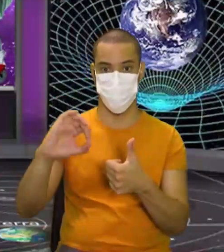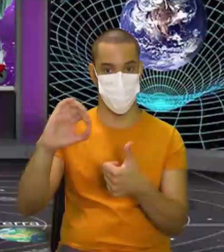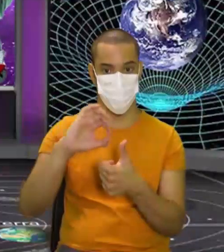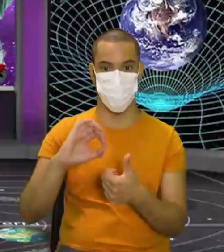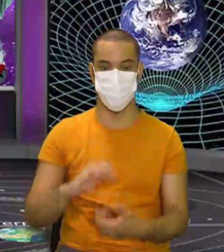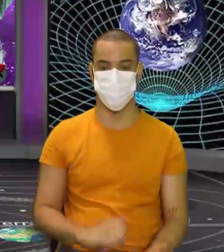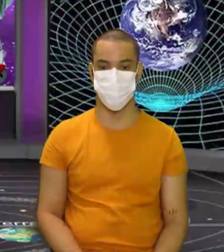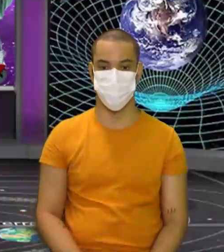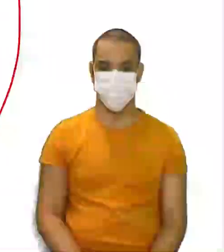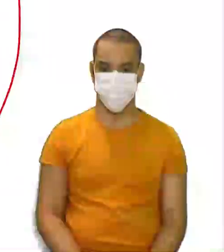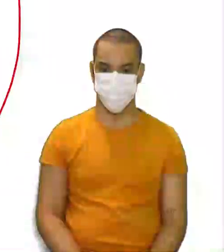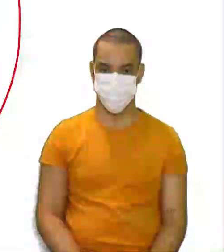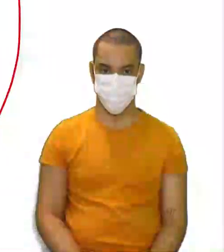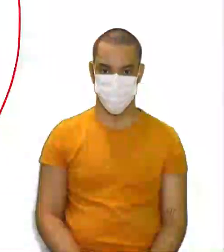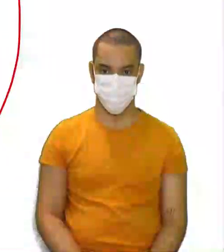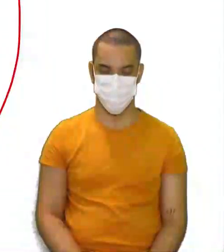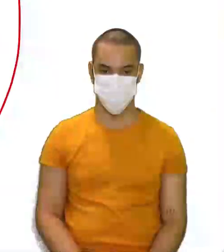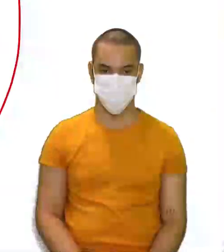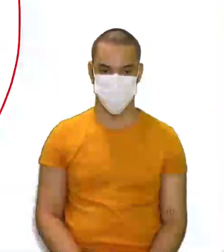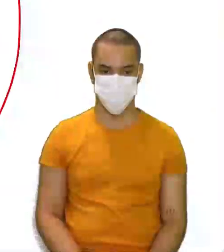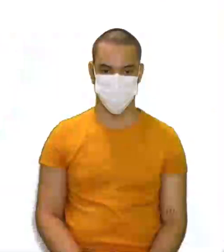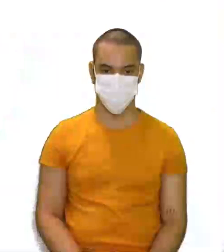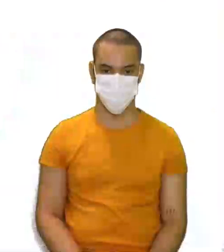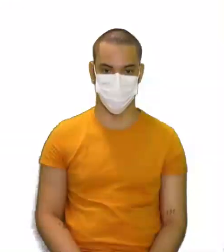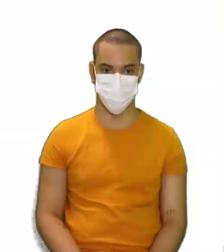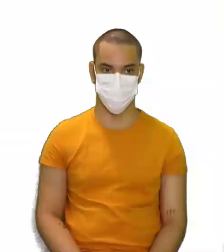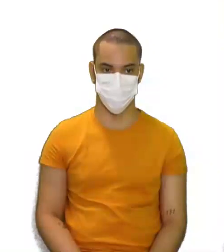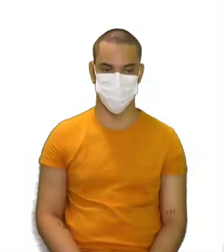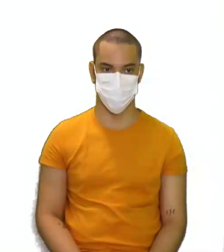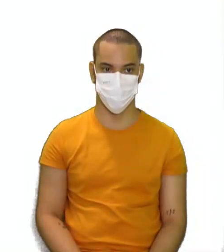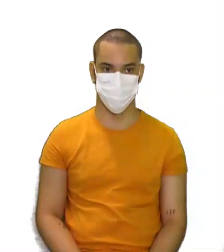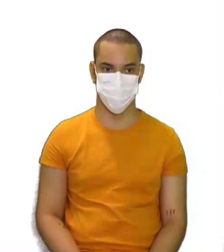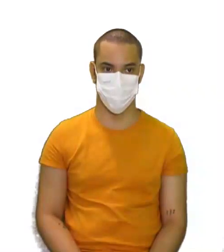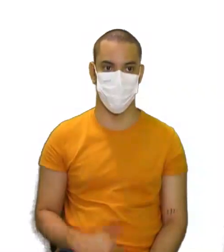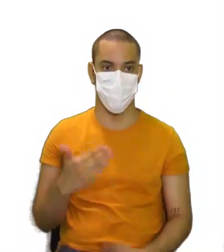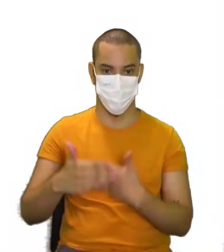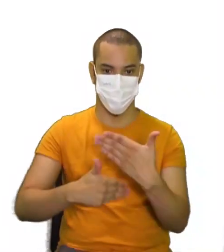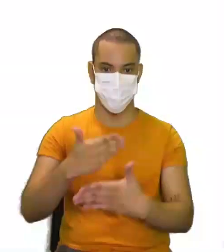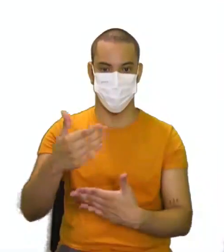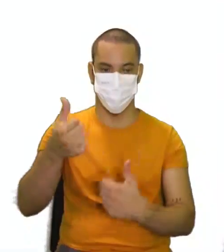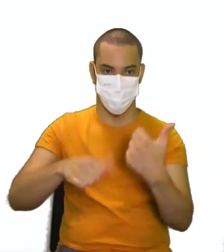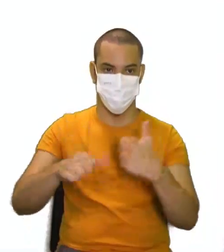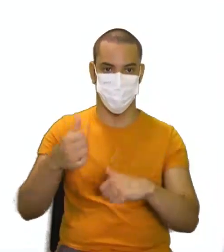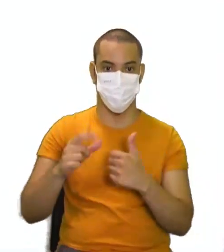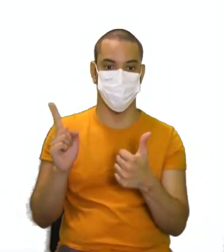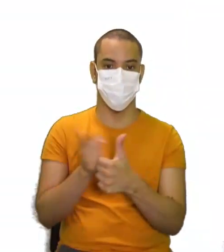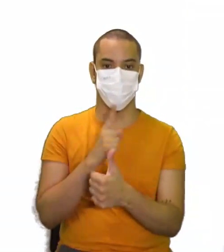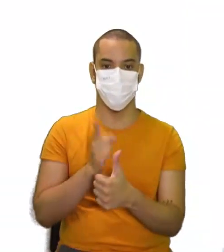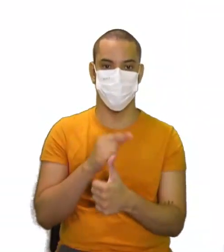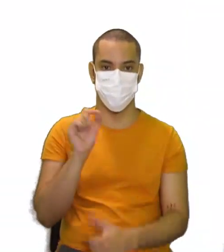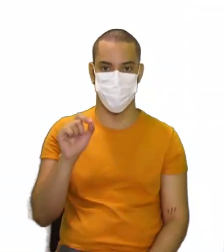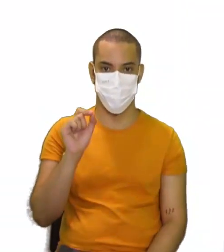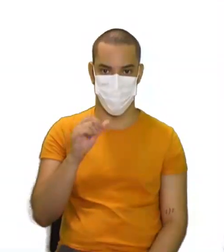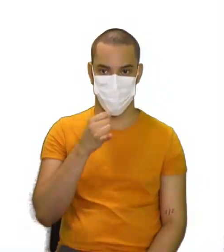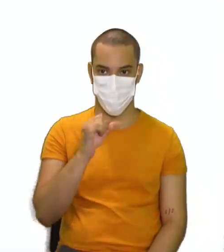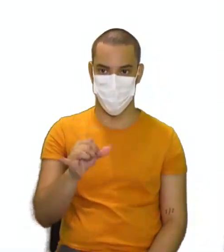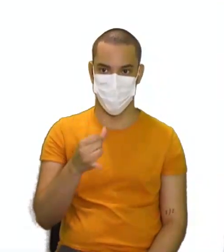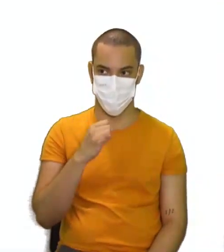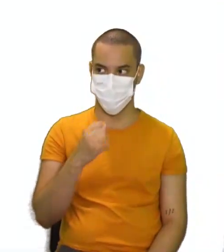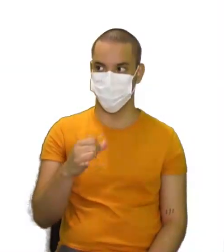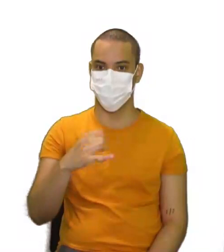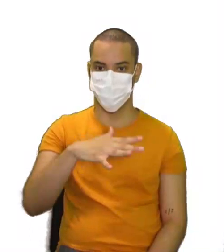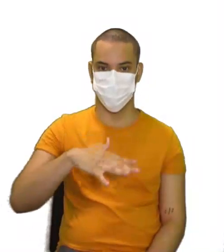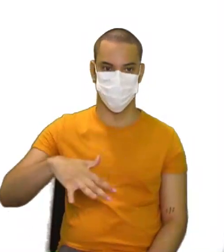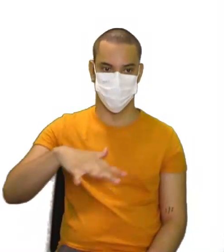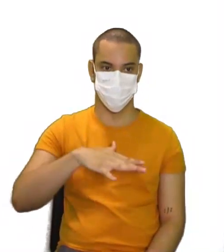vamos continuar lá. Então, essa daí com certeza não. Mas vamos passar para frente e fazer uma análise. Primeiro, corrente elétrica e